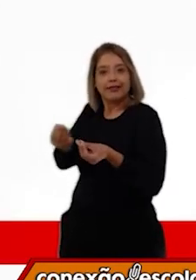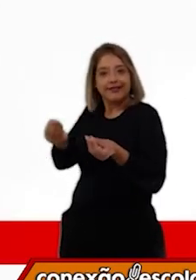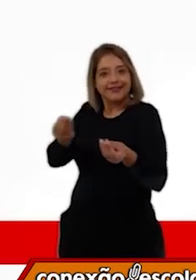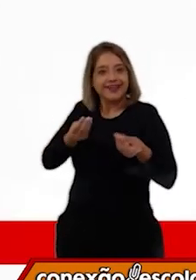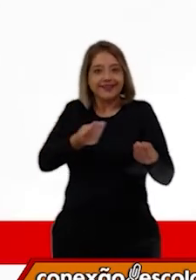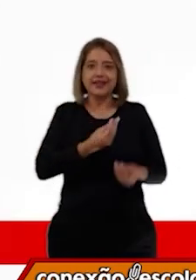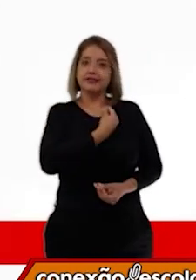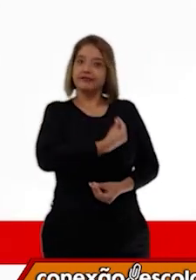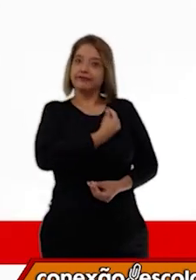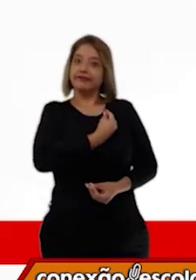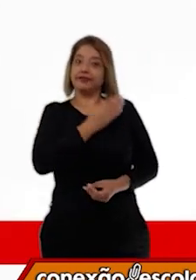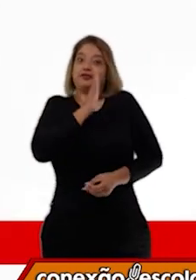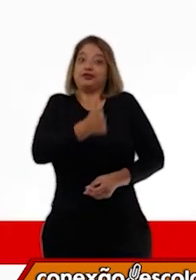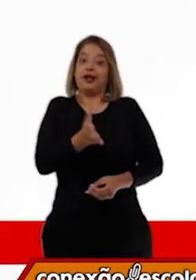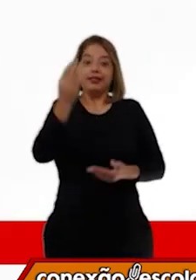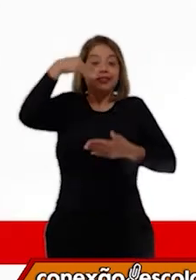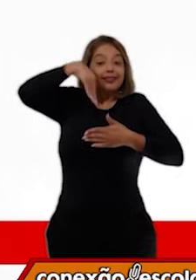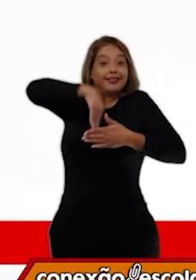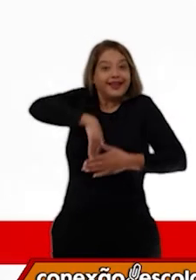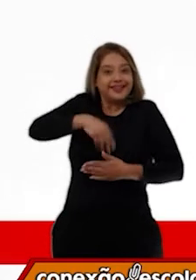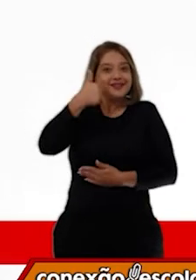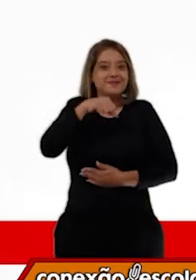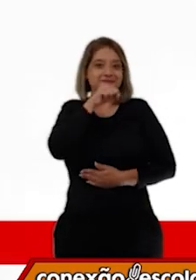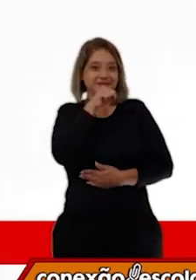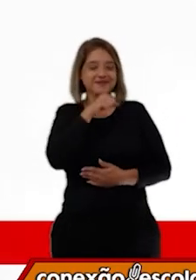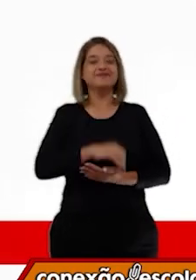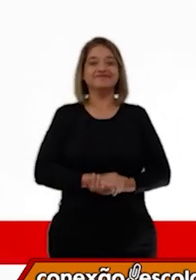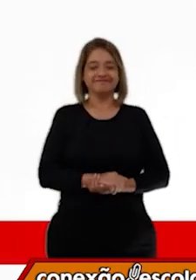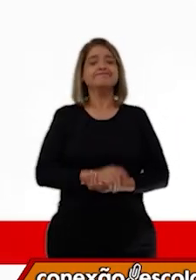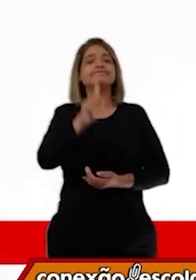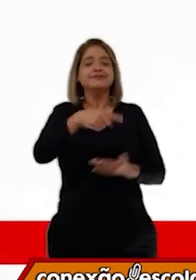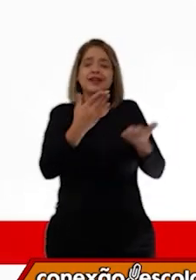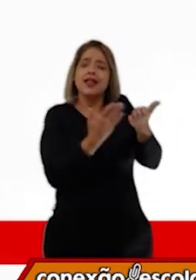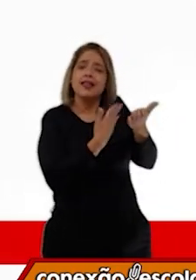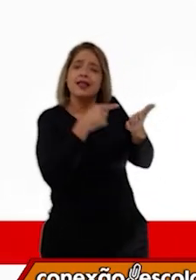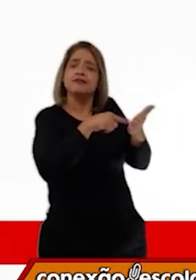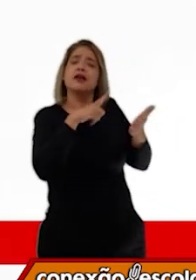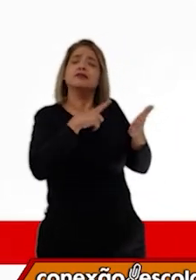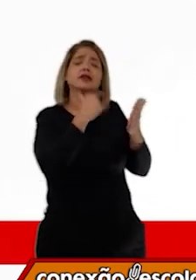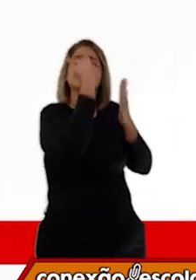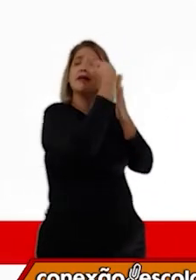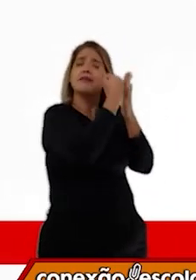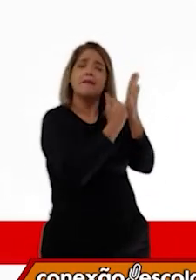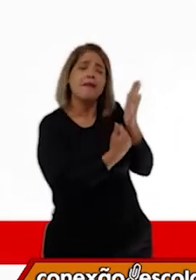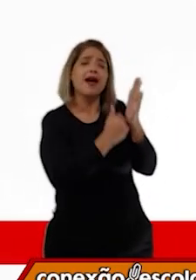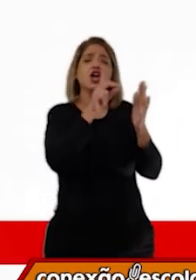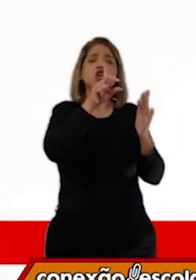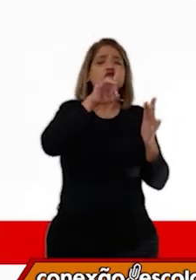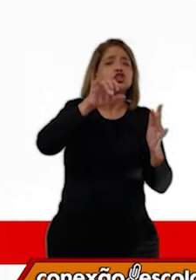você está na barriga da mamãe. Então, nessa caderneta tem todas as datas,